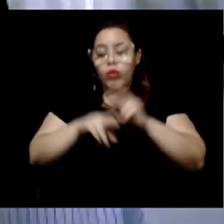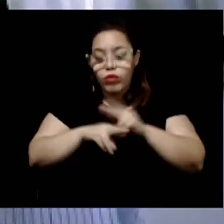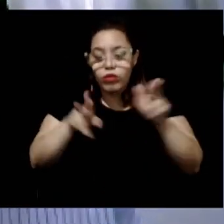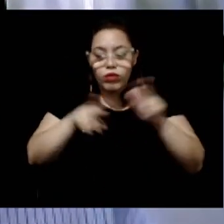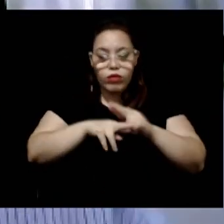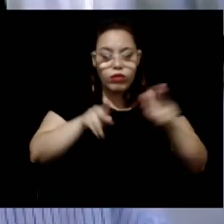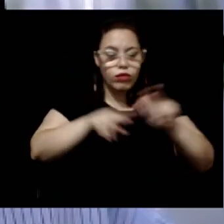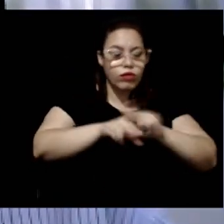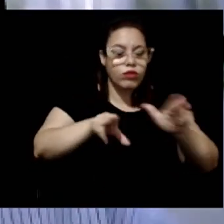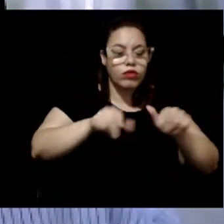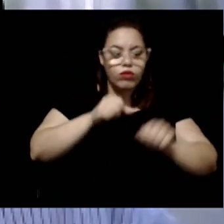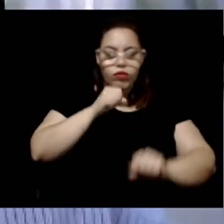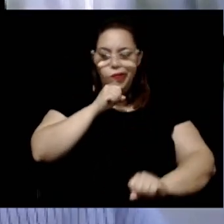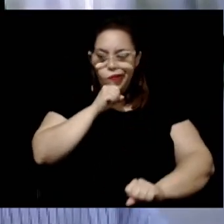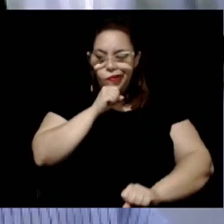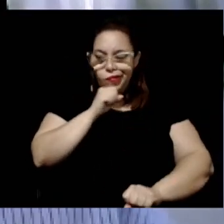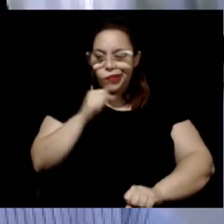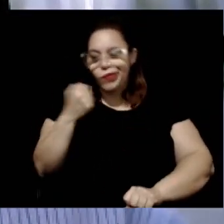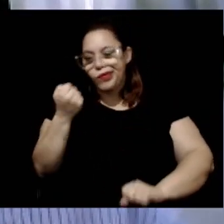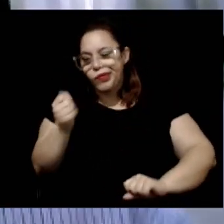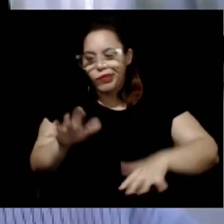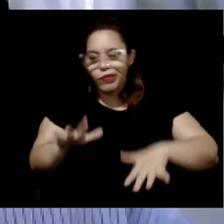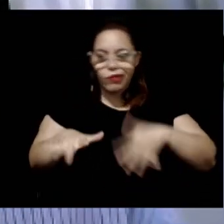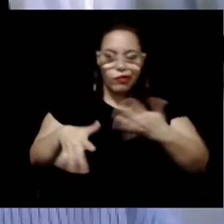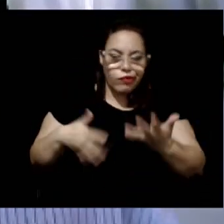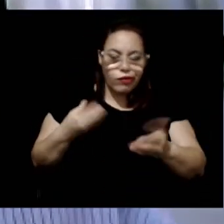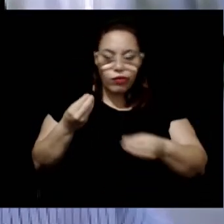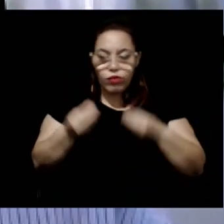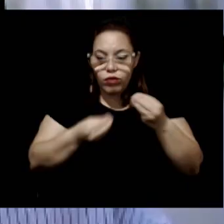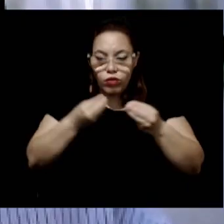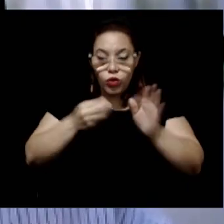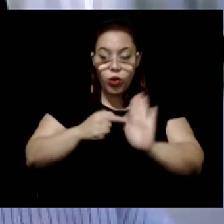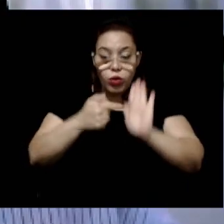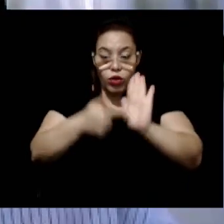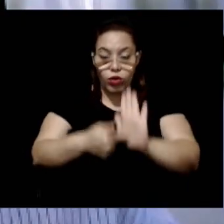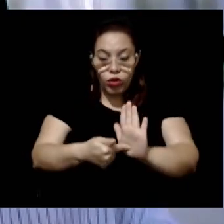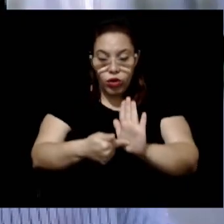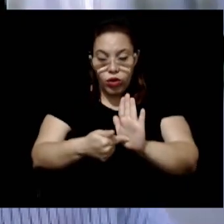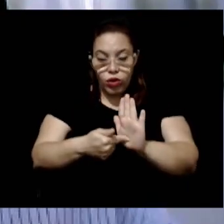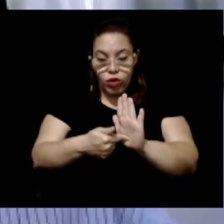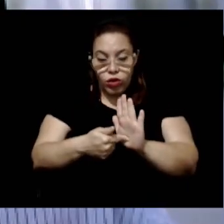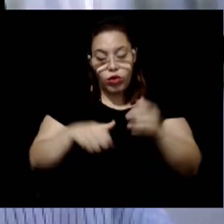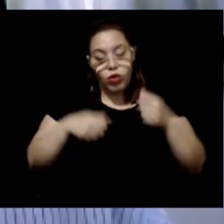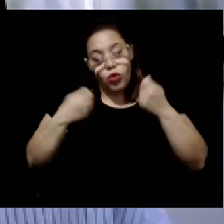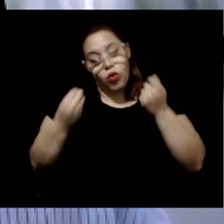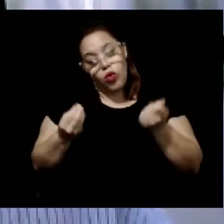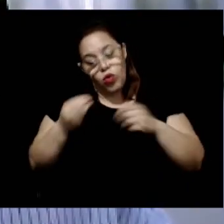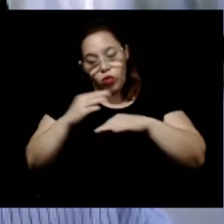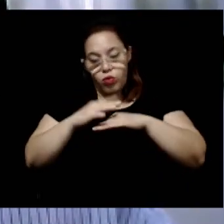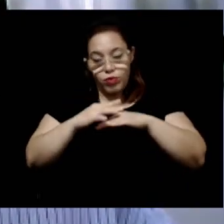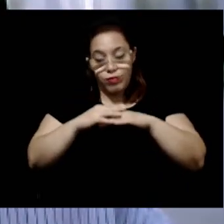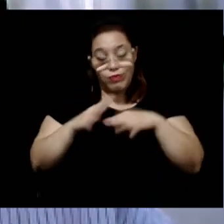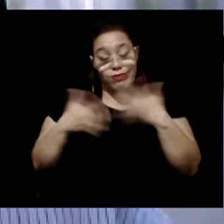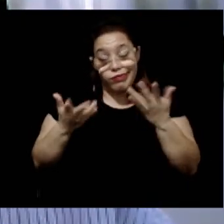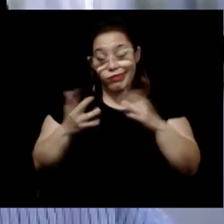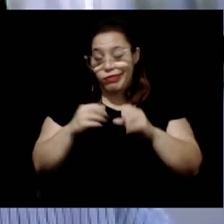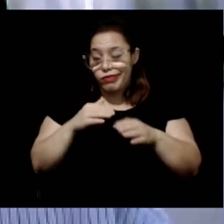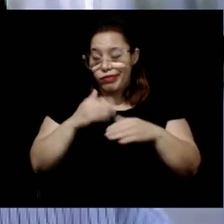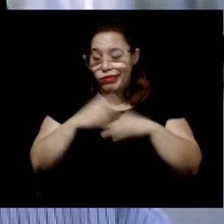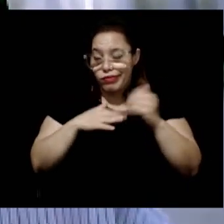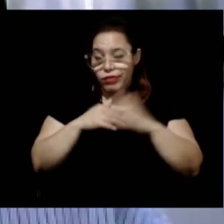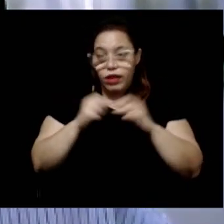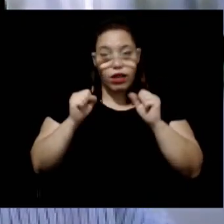seu mecanismo, e como se apresentam e como têm que ser tratadas, não coube mais usar esse